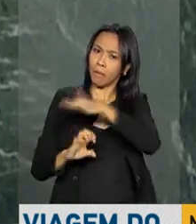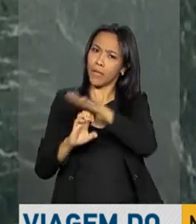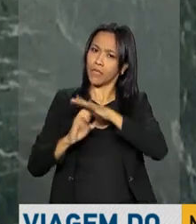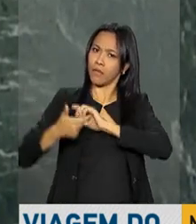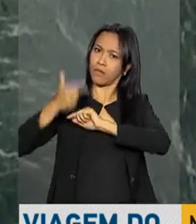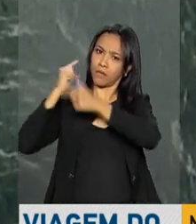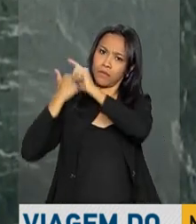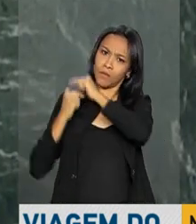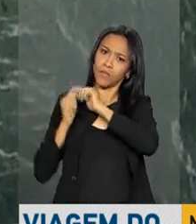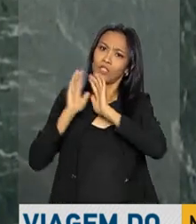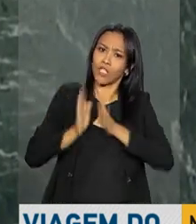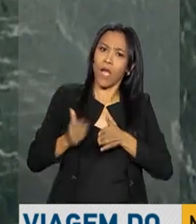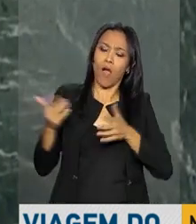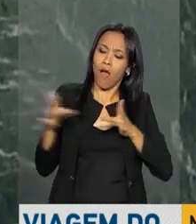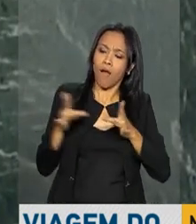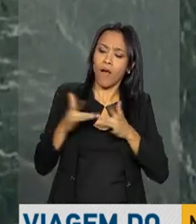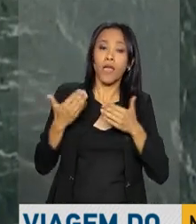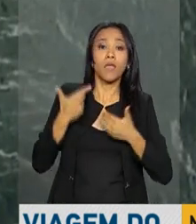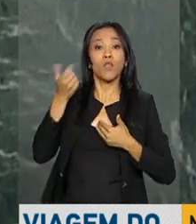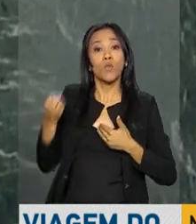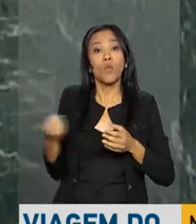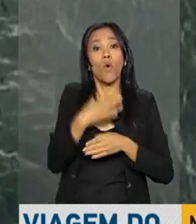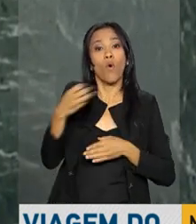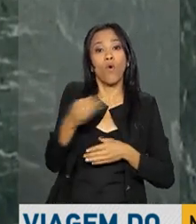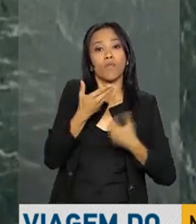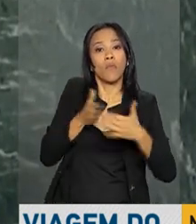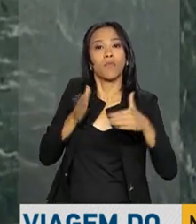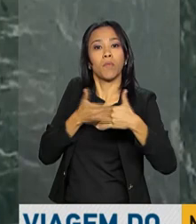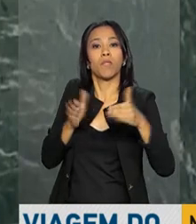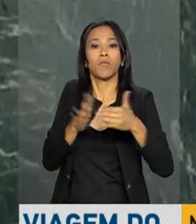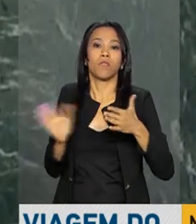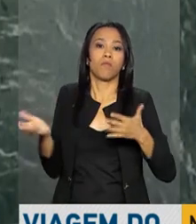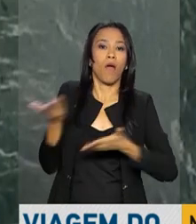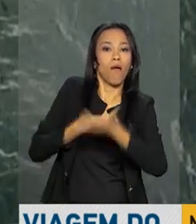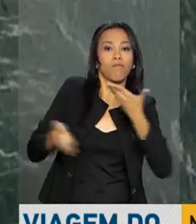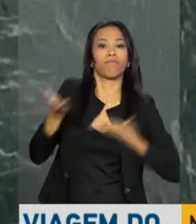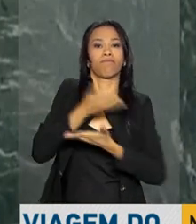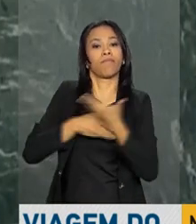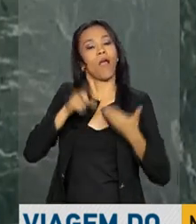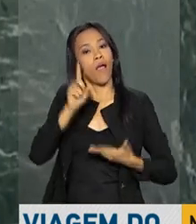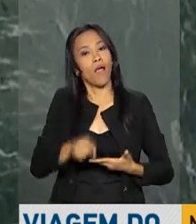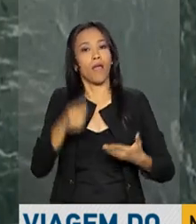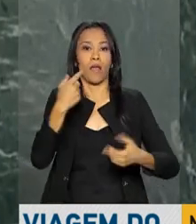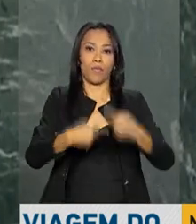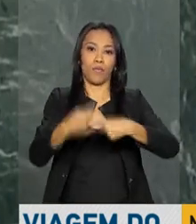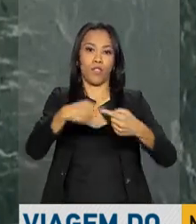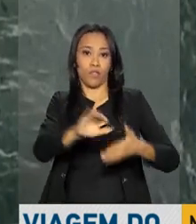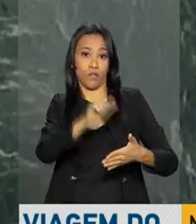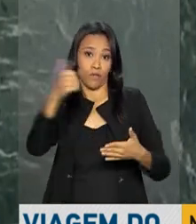abrimos novas frentes de intercâmbio. Assim é a nossa política externa,